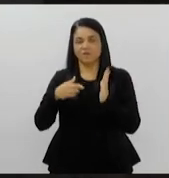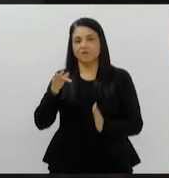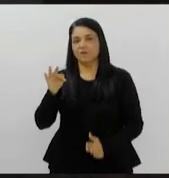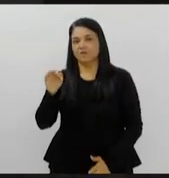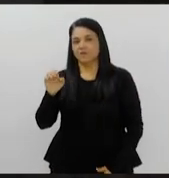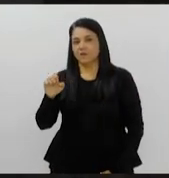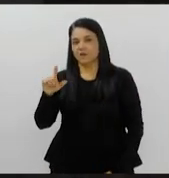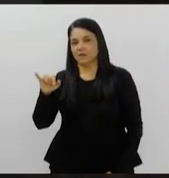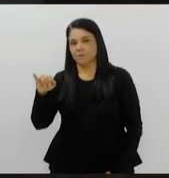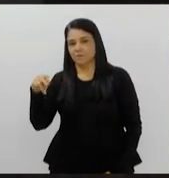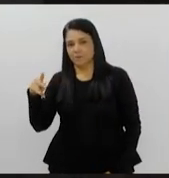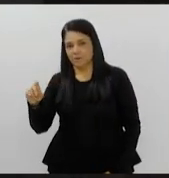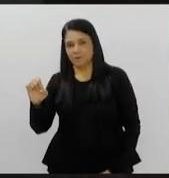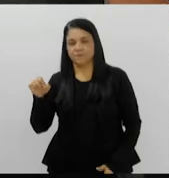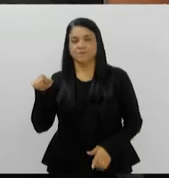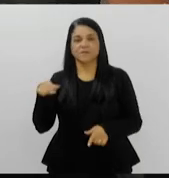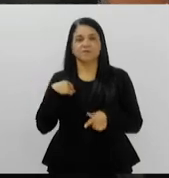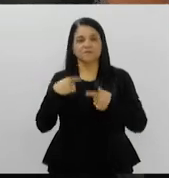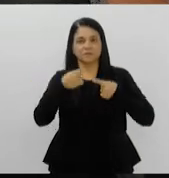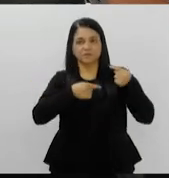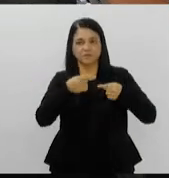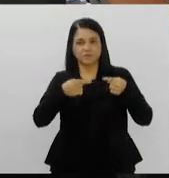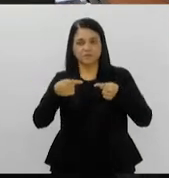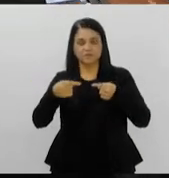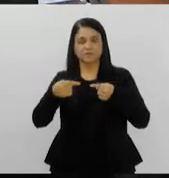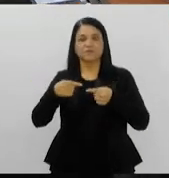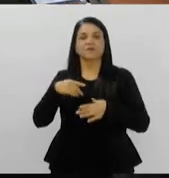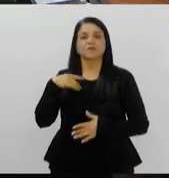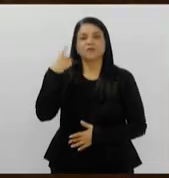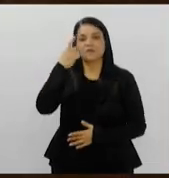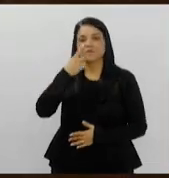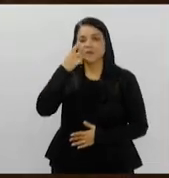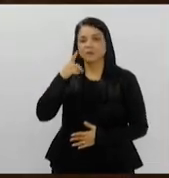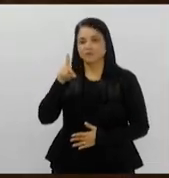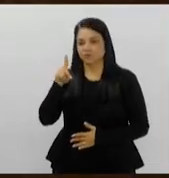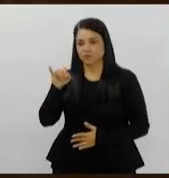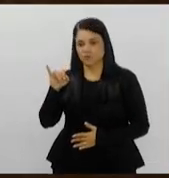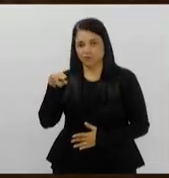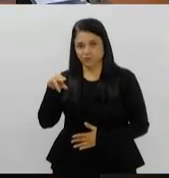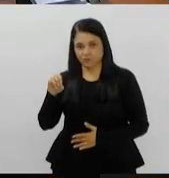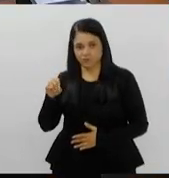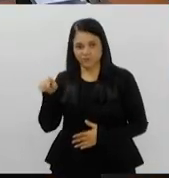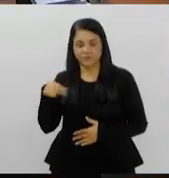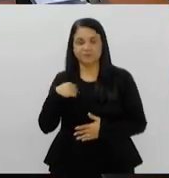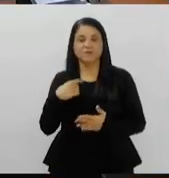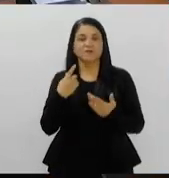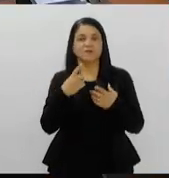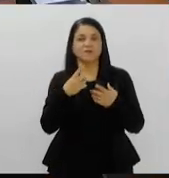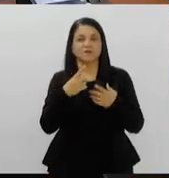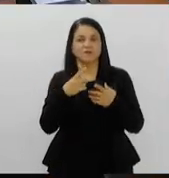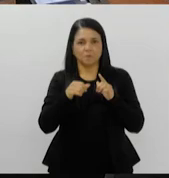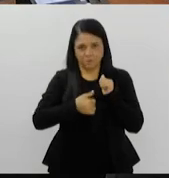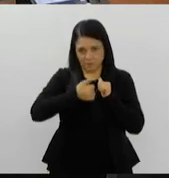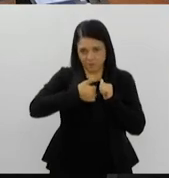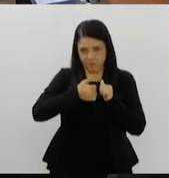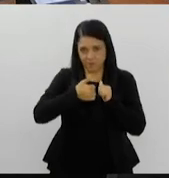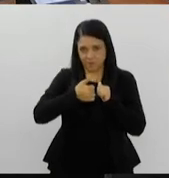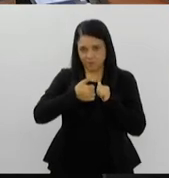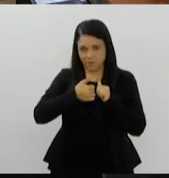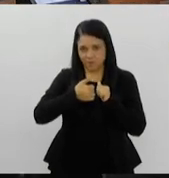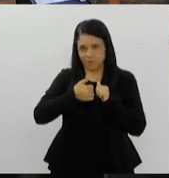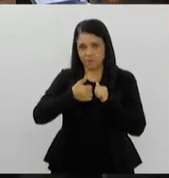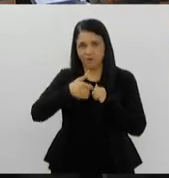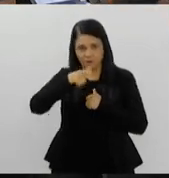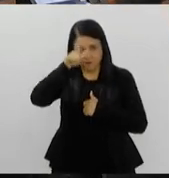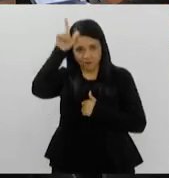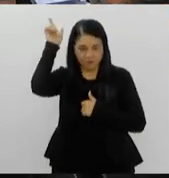Soares. Em discussão, para discutir, deputado Marcelo Dino, por favor. Deputado Luiz Paulo, Dino primeiro, por favor. Não, pode ser o Luiz Paulo.